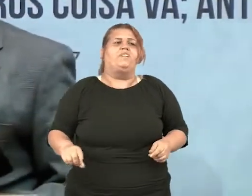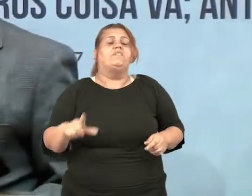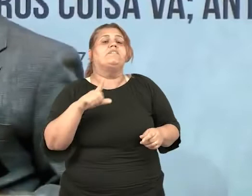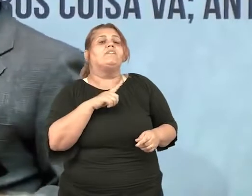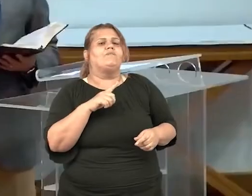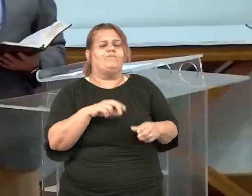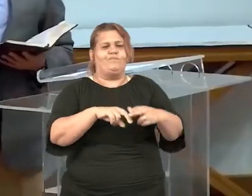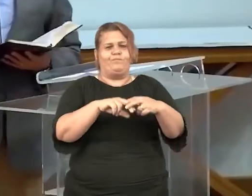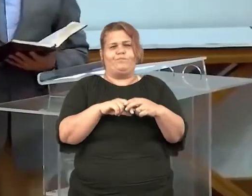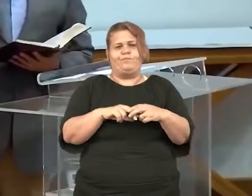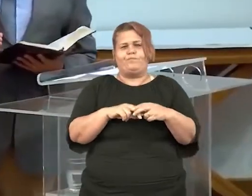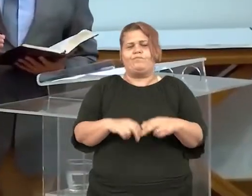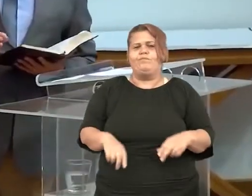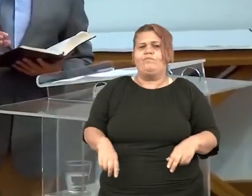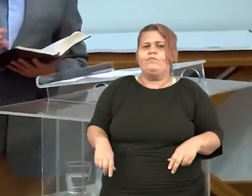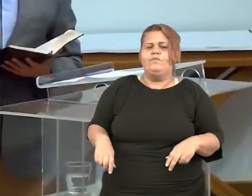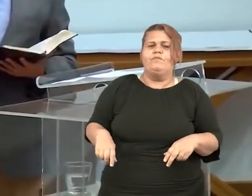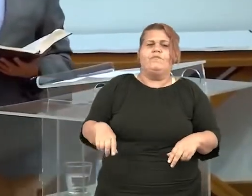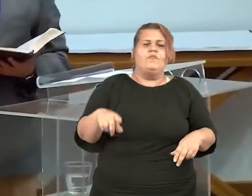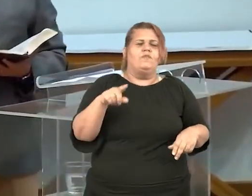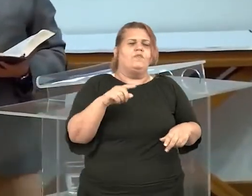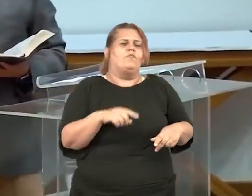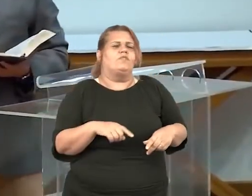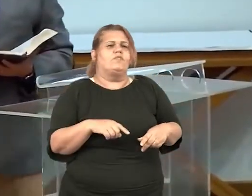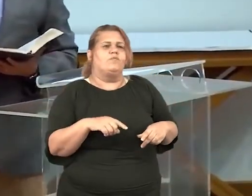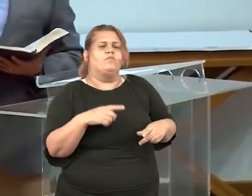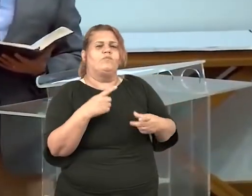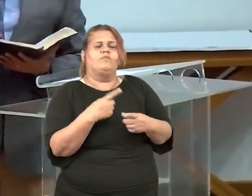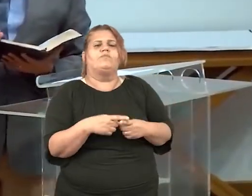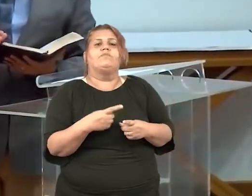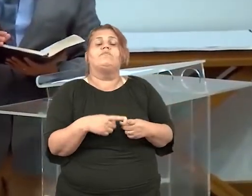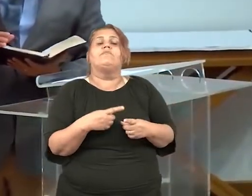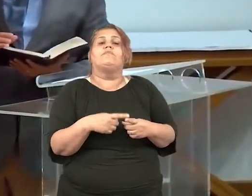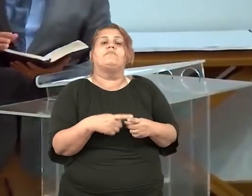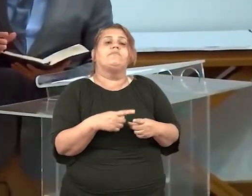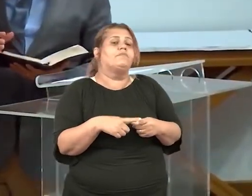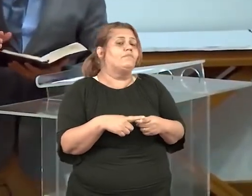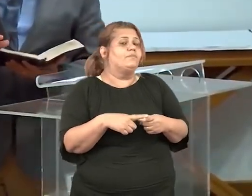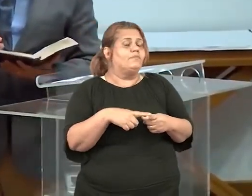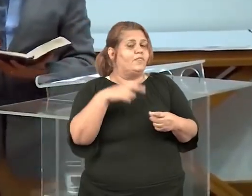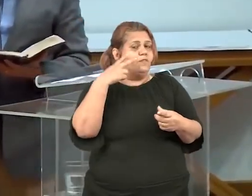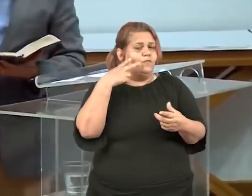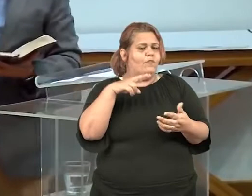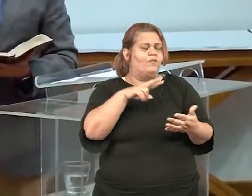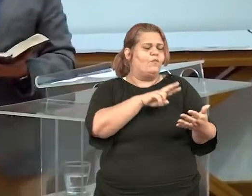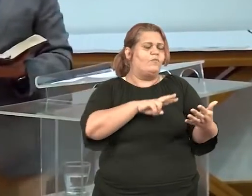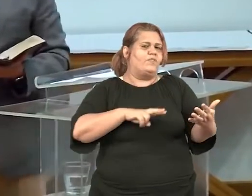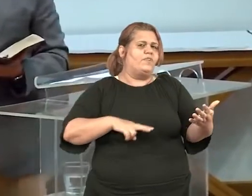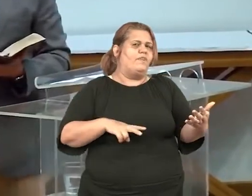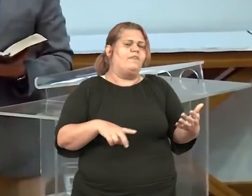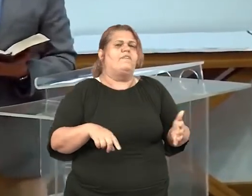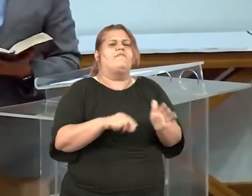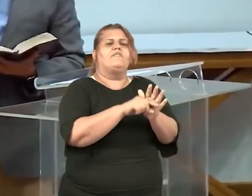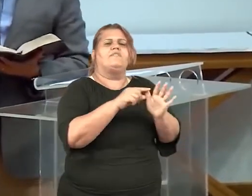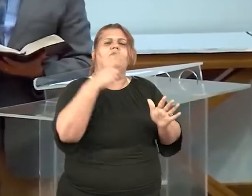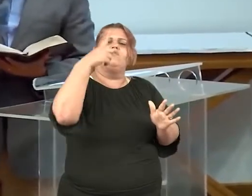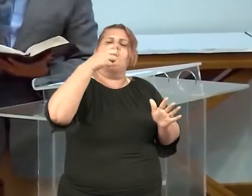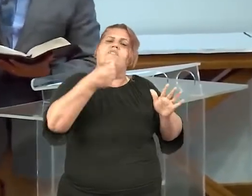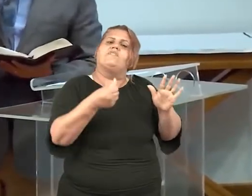Então, veja comigo que nós podemos ter à luz do versículo